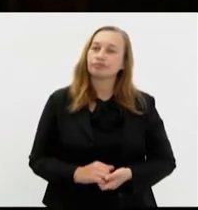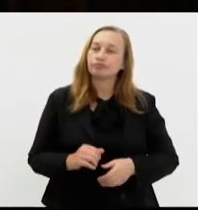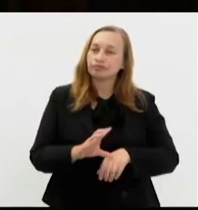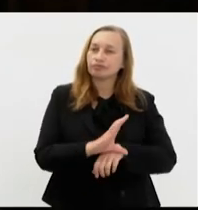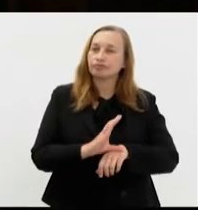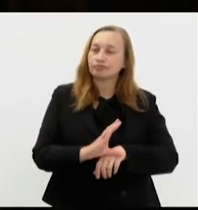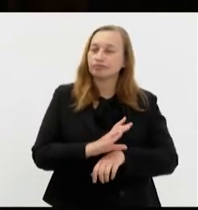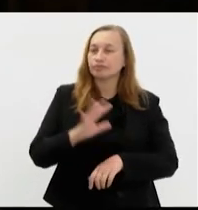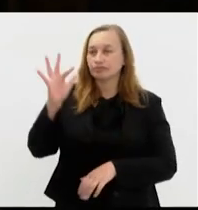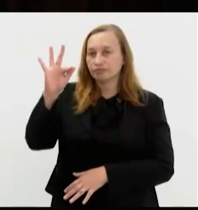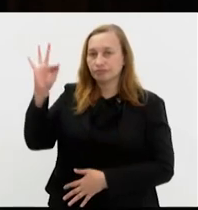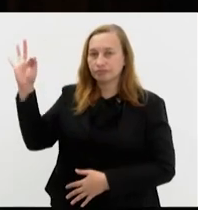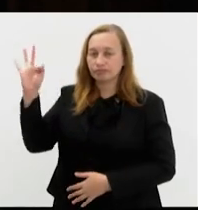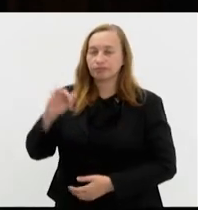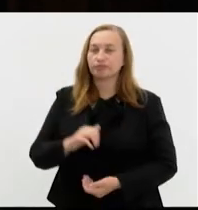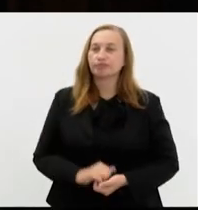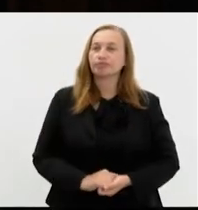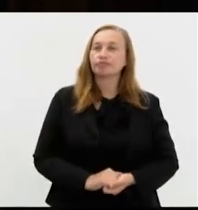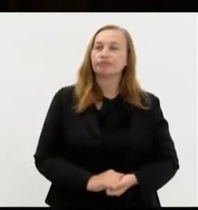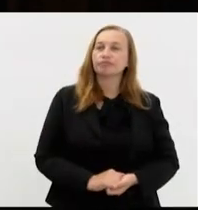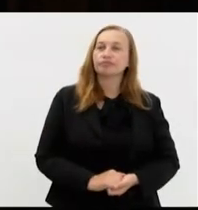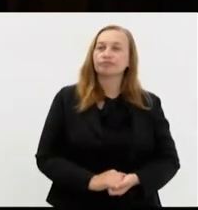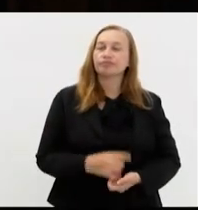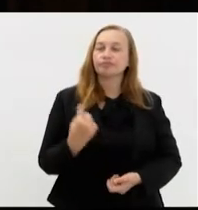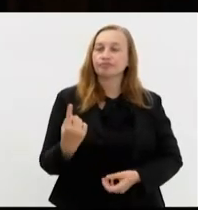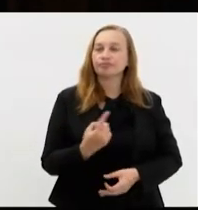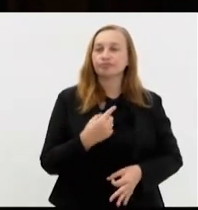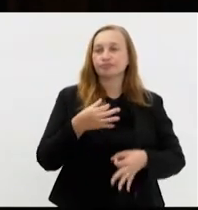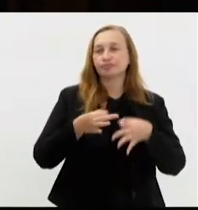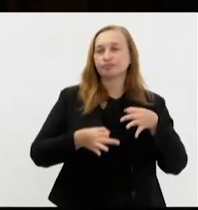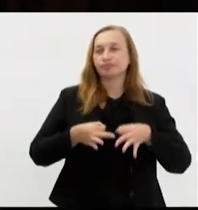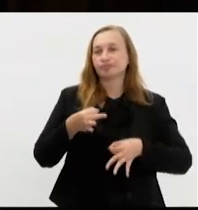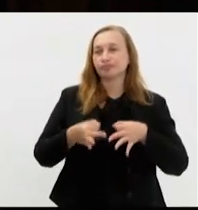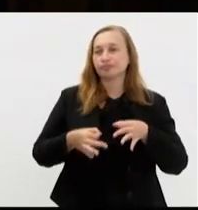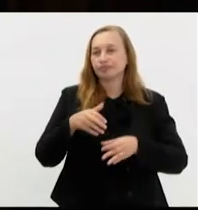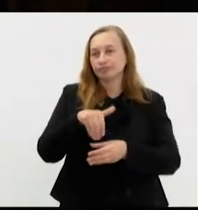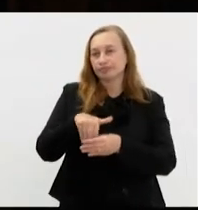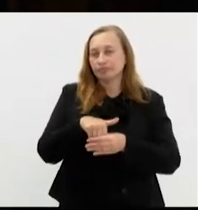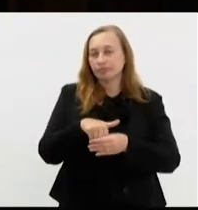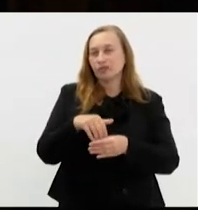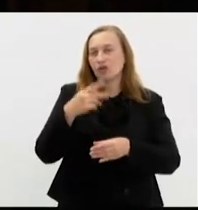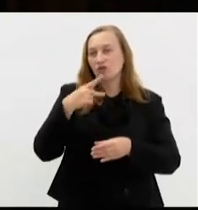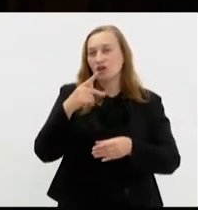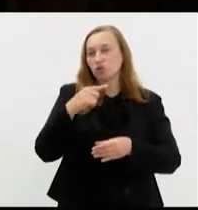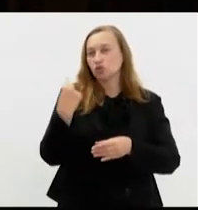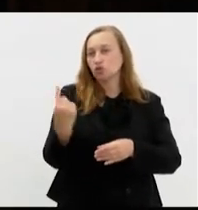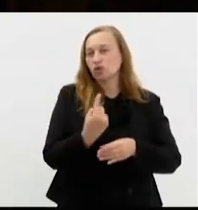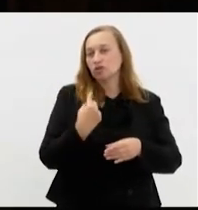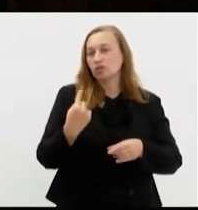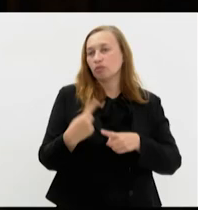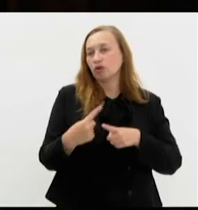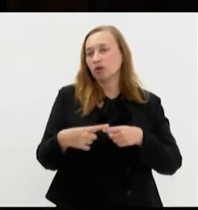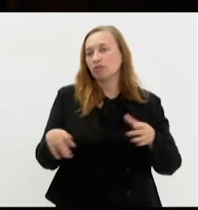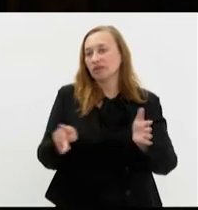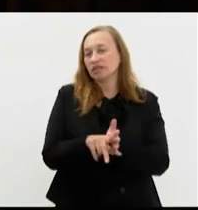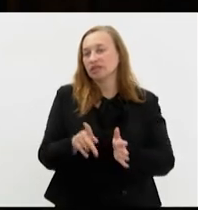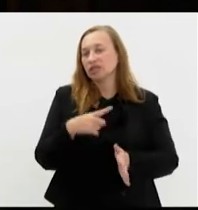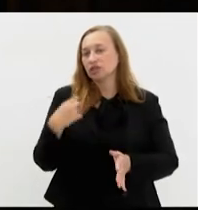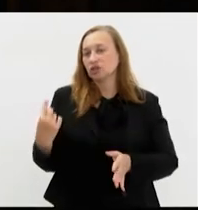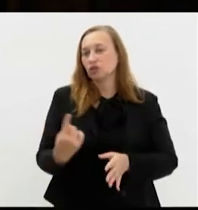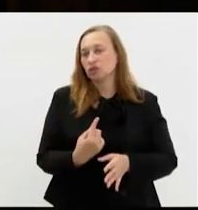Federal faz com que a nossa justiça eleitoral eu digo Nossa porque ela é de todos ela é do